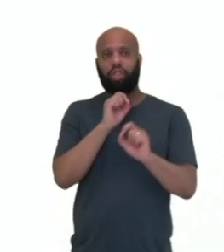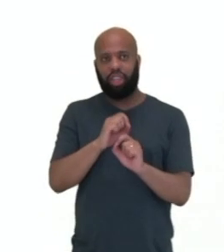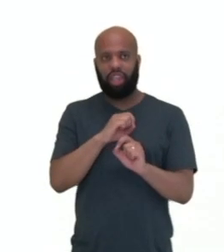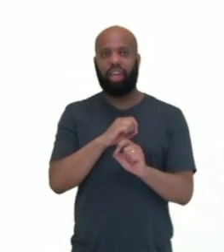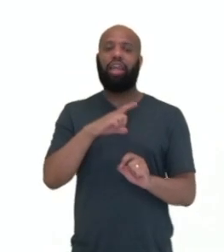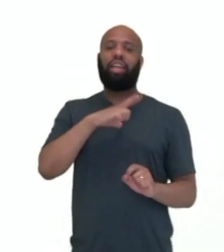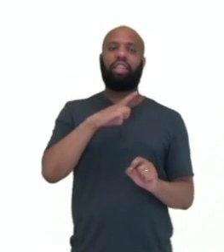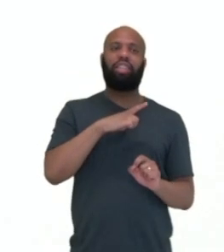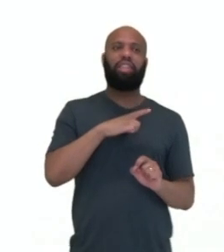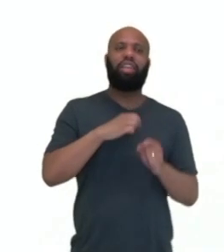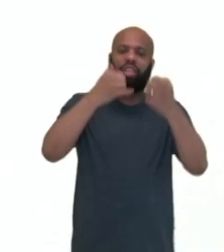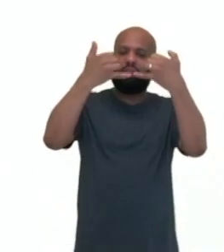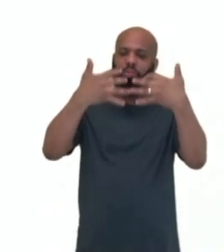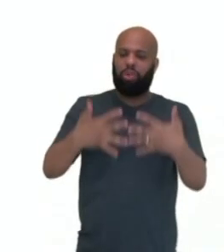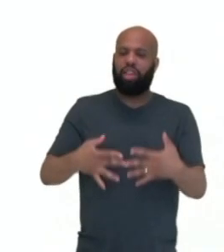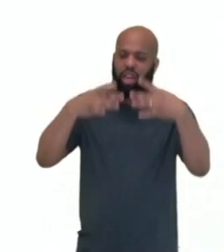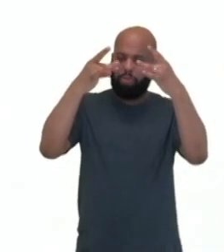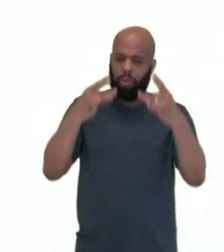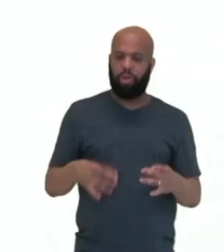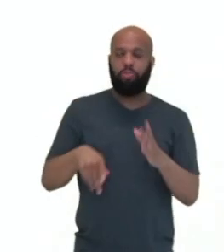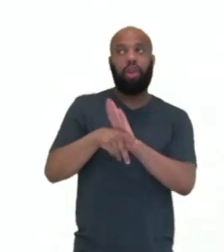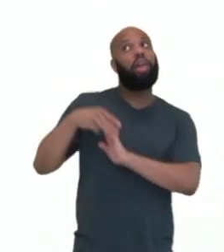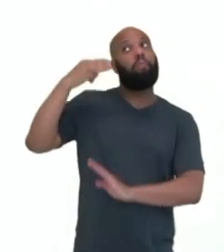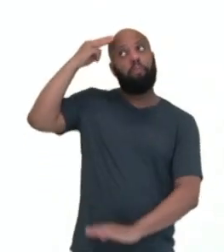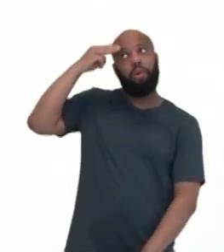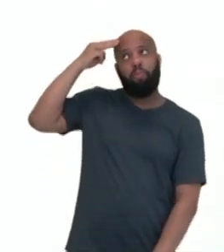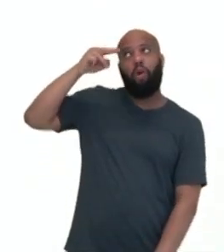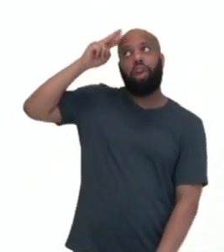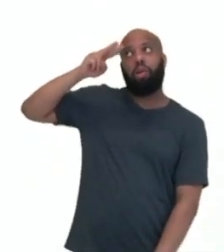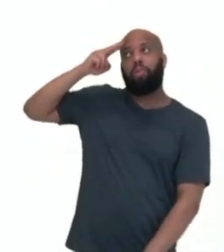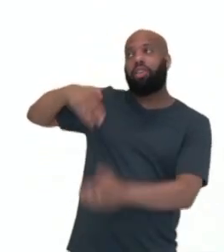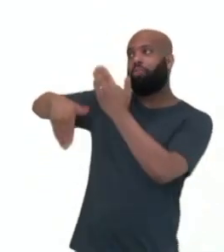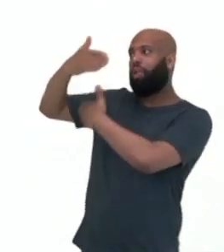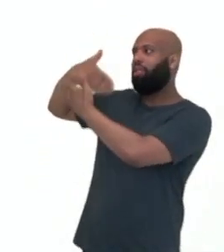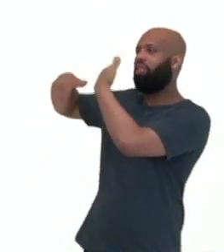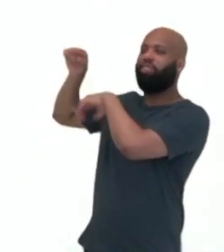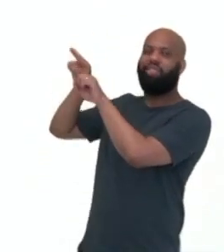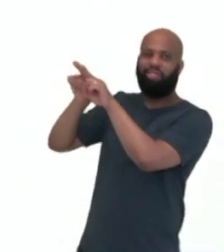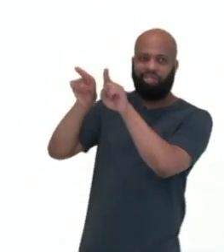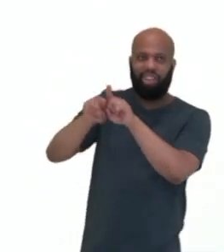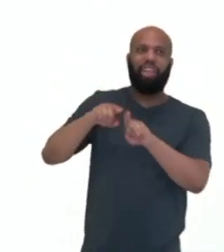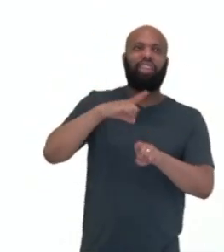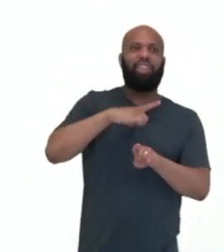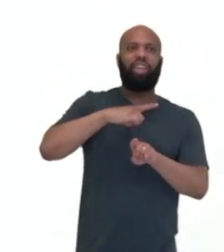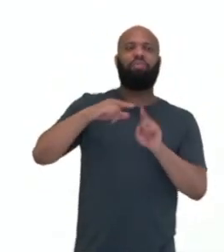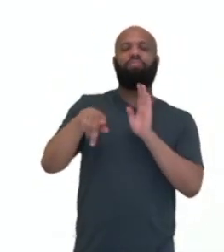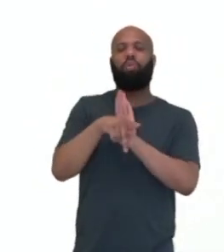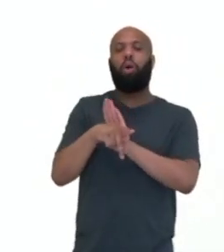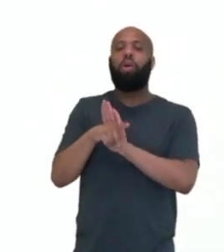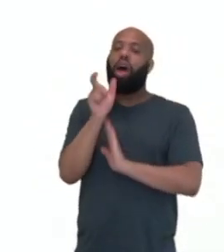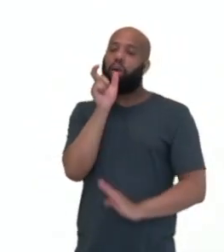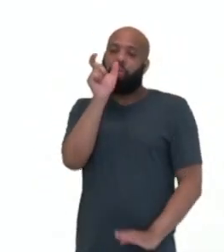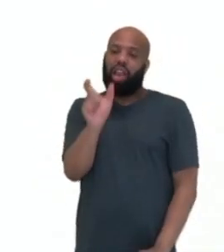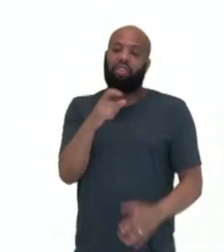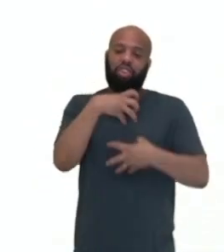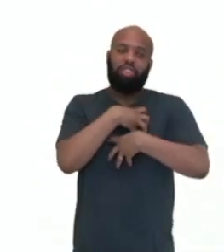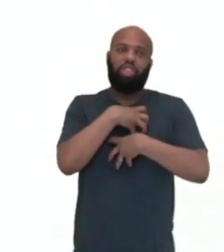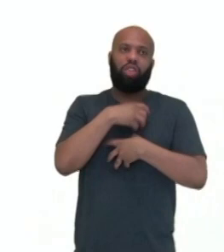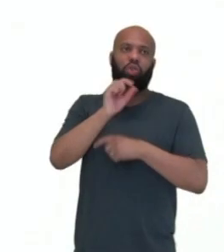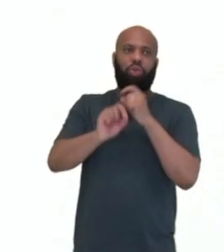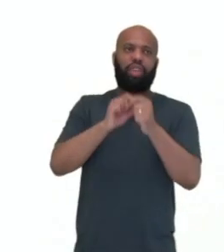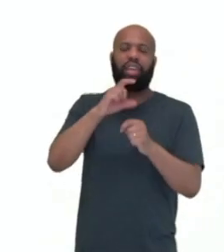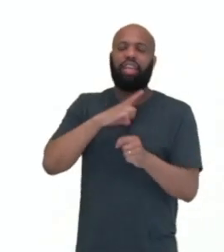o tecer fios de lembrança em palavras. Então, vai perpetuando a palavra da comunidade na figura dos mais